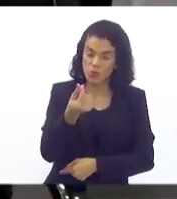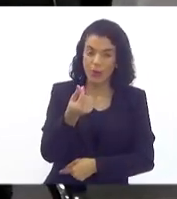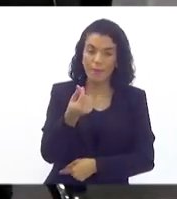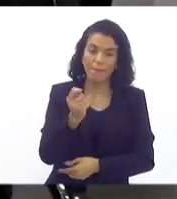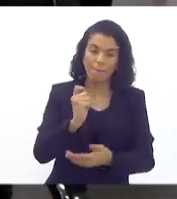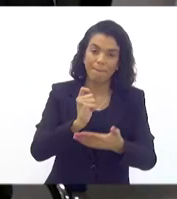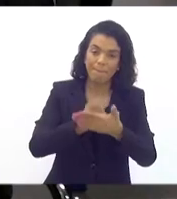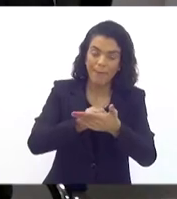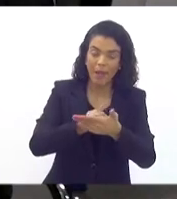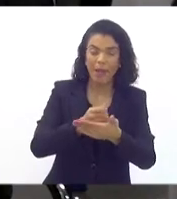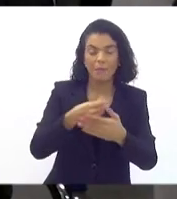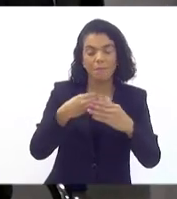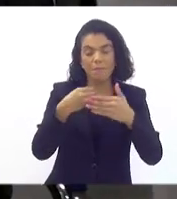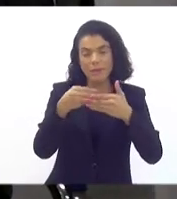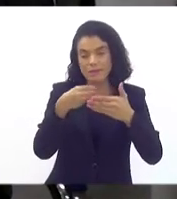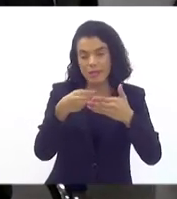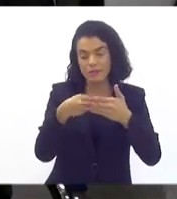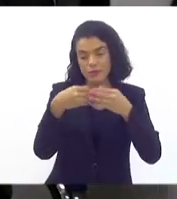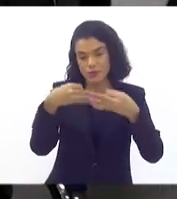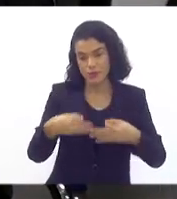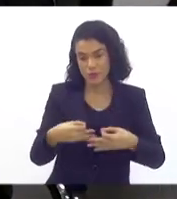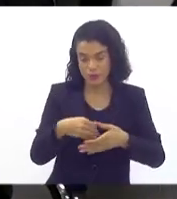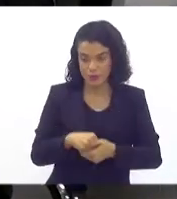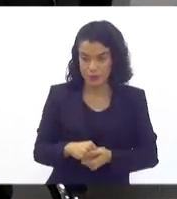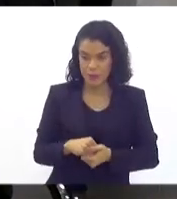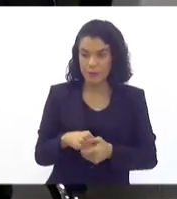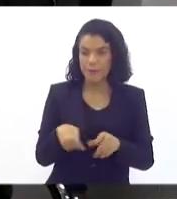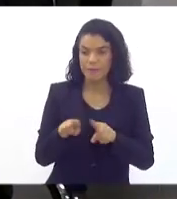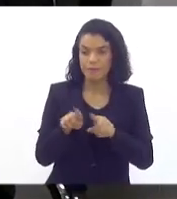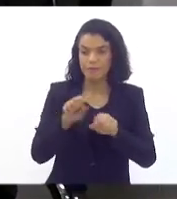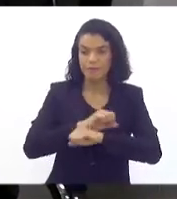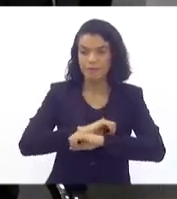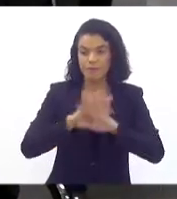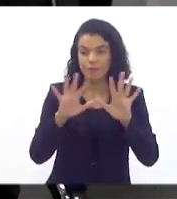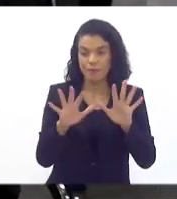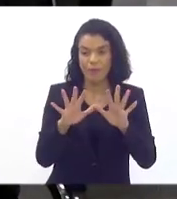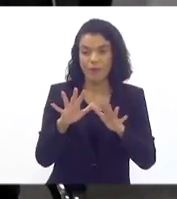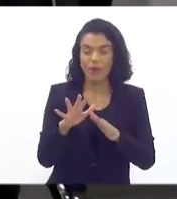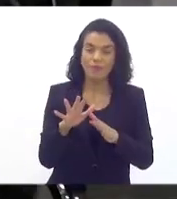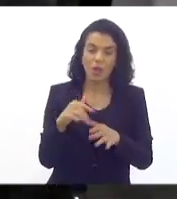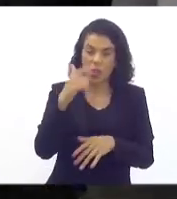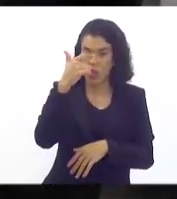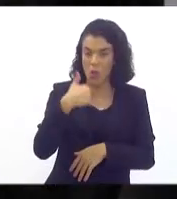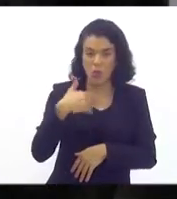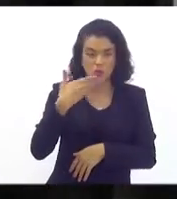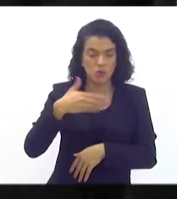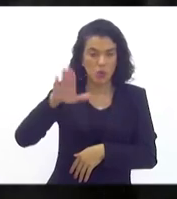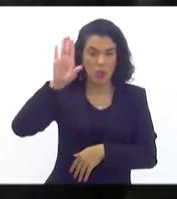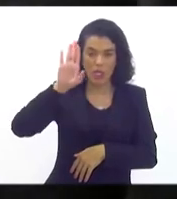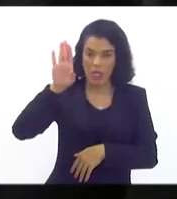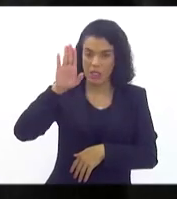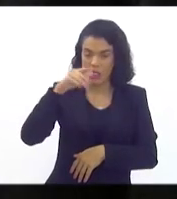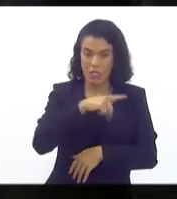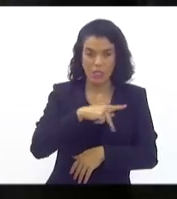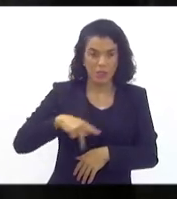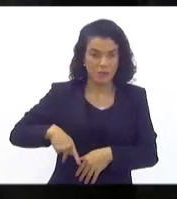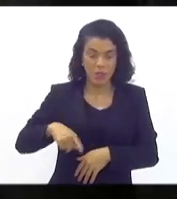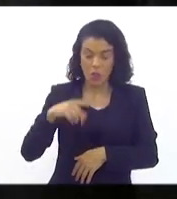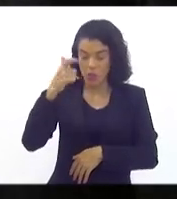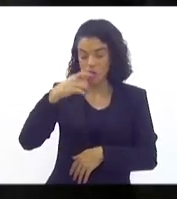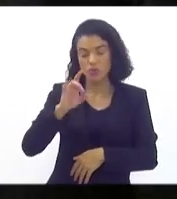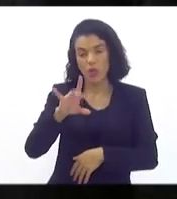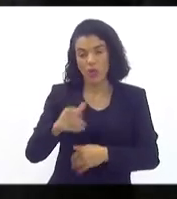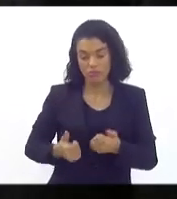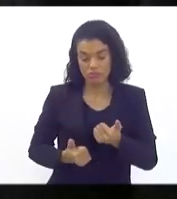estou à disposição também é quero deixar claro a vontade absoluta não sou candidato tô aqui para para colaborar